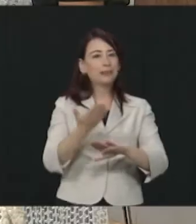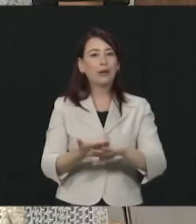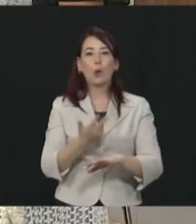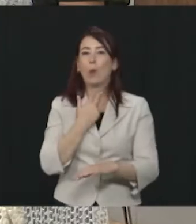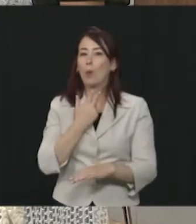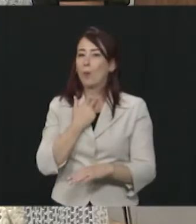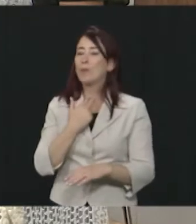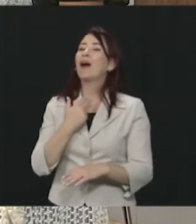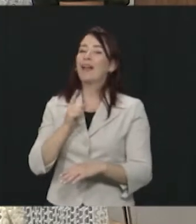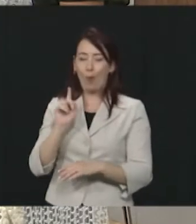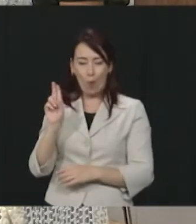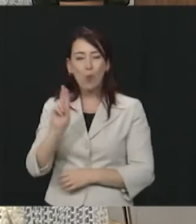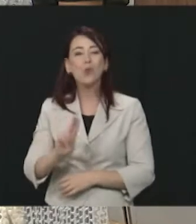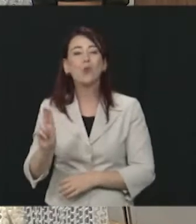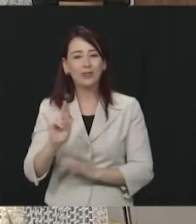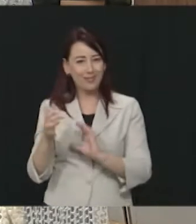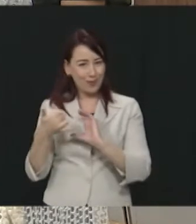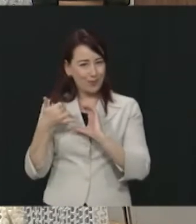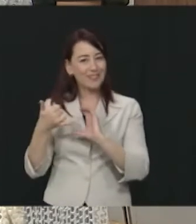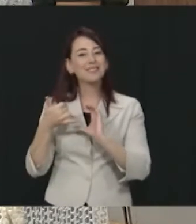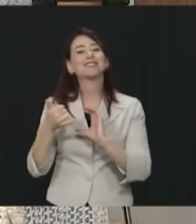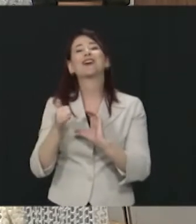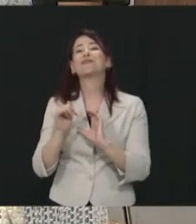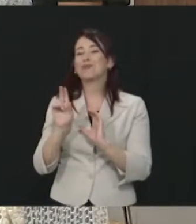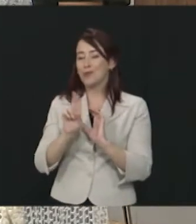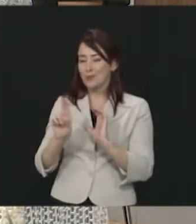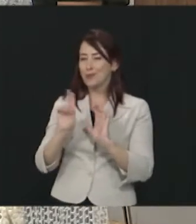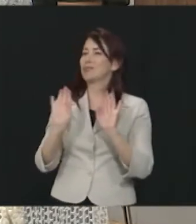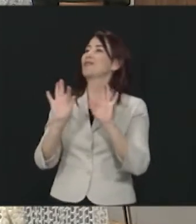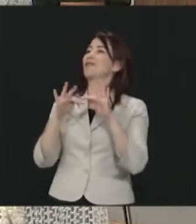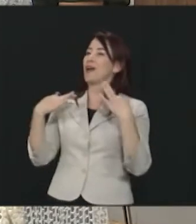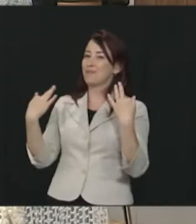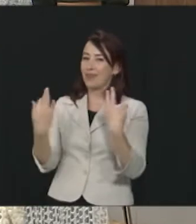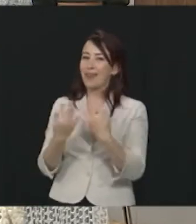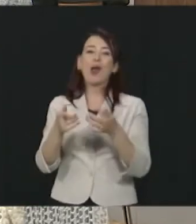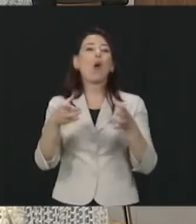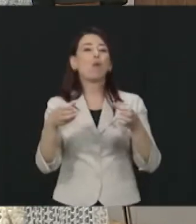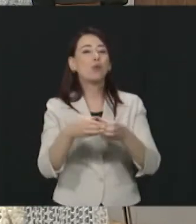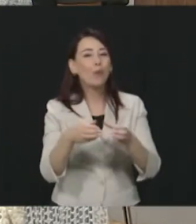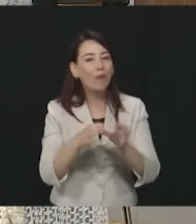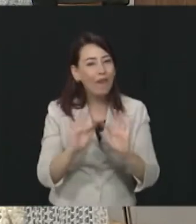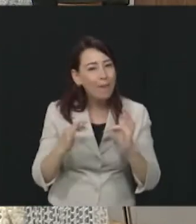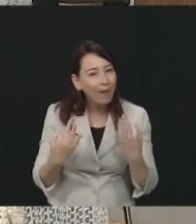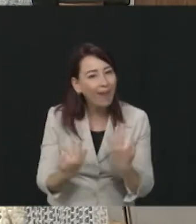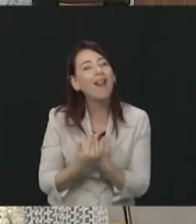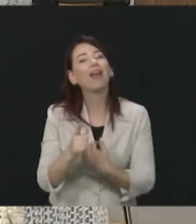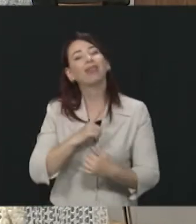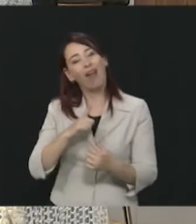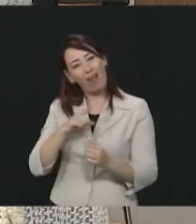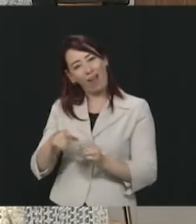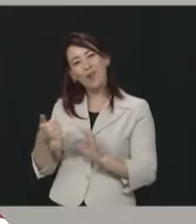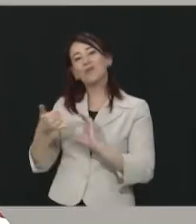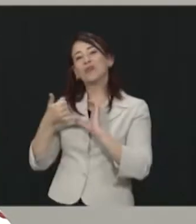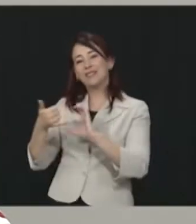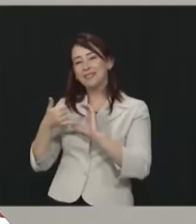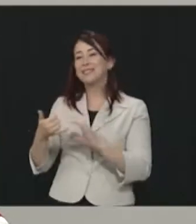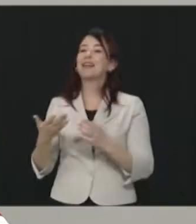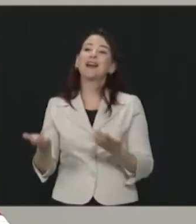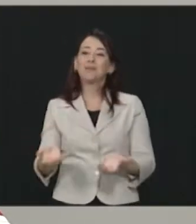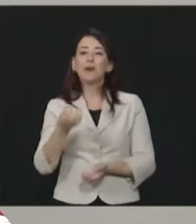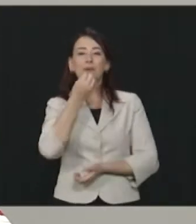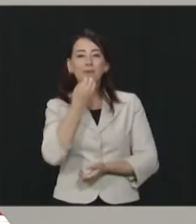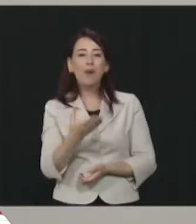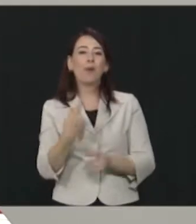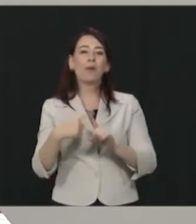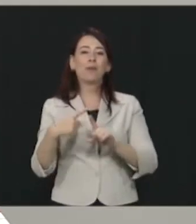WhatsApp? Uso o WhatsApp. Direitinho? Com a família toda. Tem primos, tá no grupo da família? Primos antigos, parentes